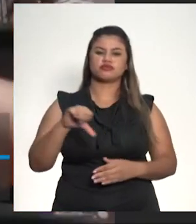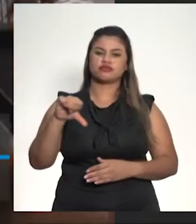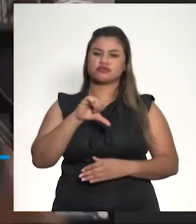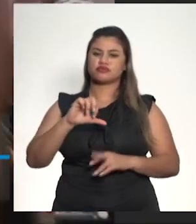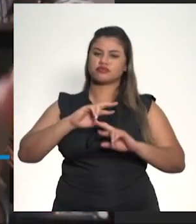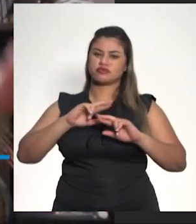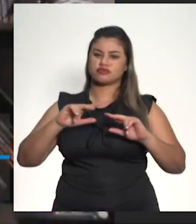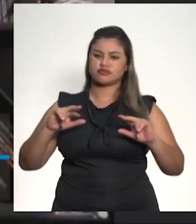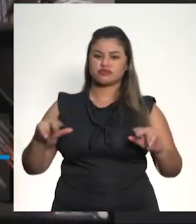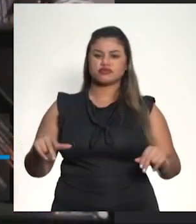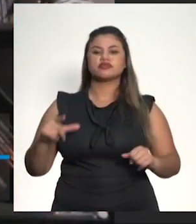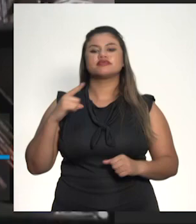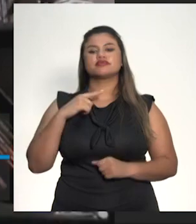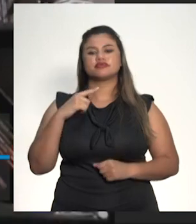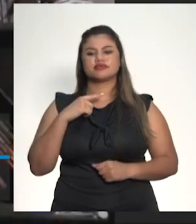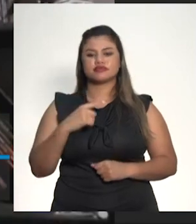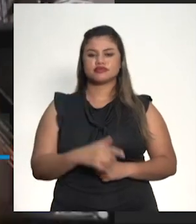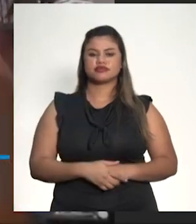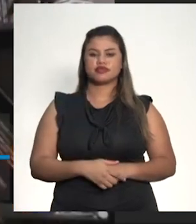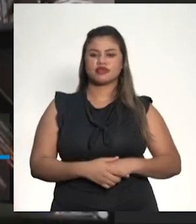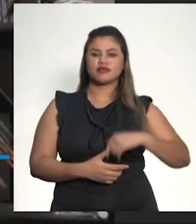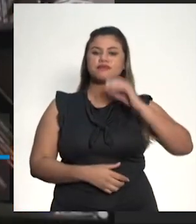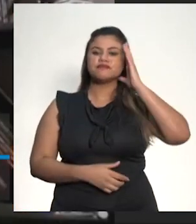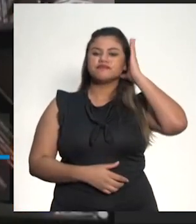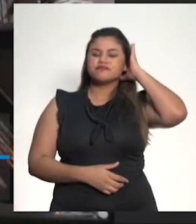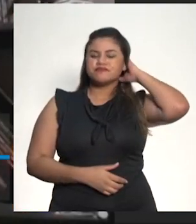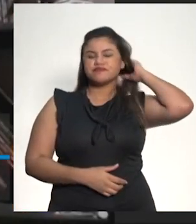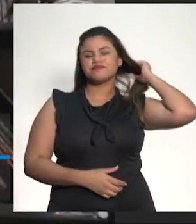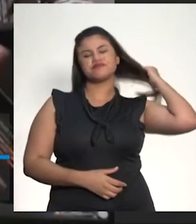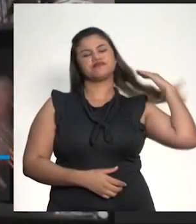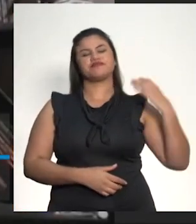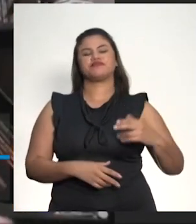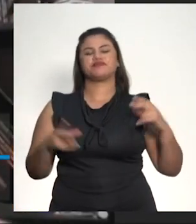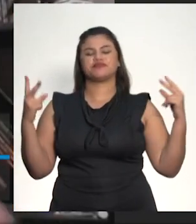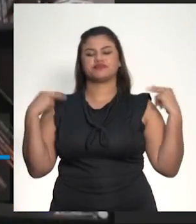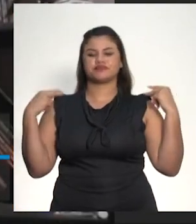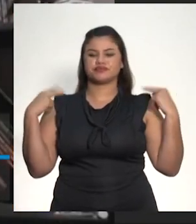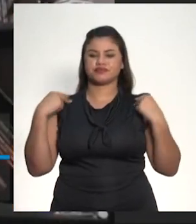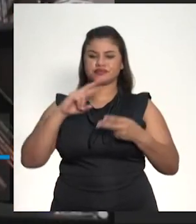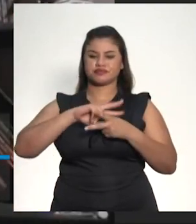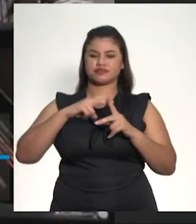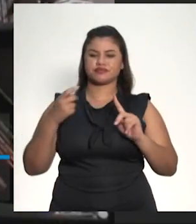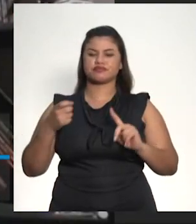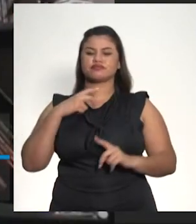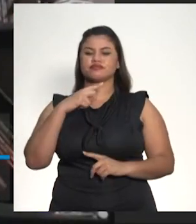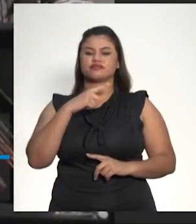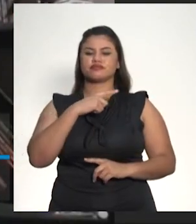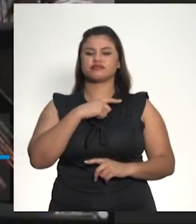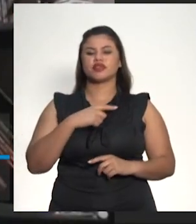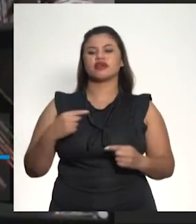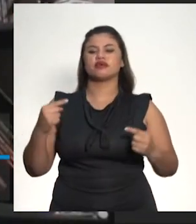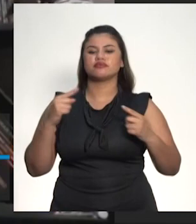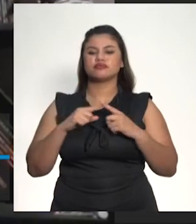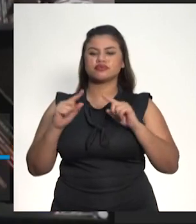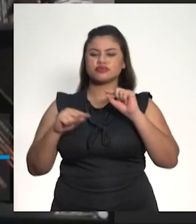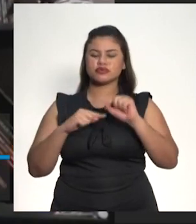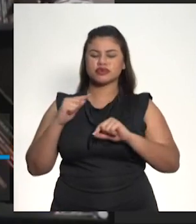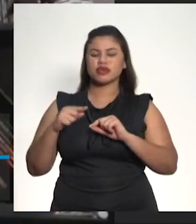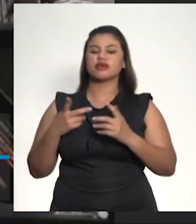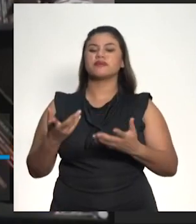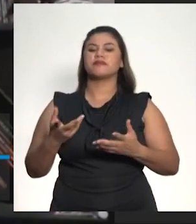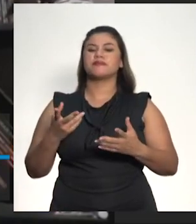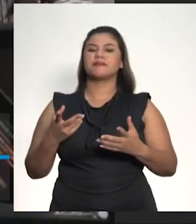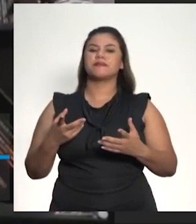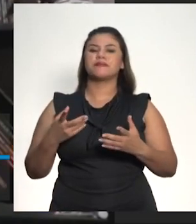enfim, qualquer coisa do tipo aí, desses motoristas de aplicativo, desses entregadores por aplicativo, que hoje, né, buscam, né,